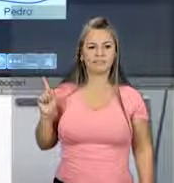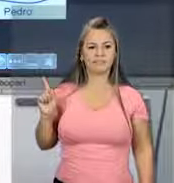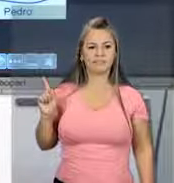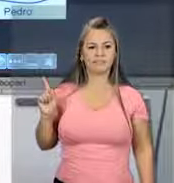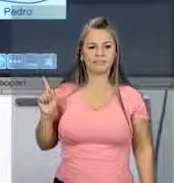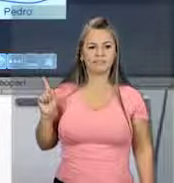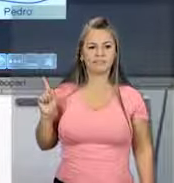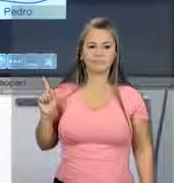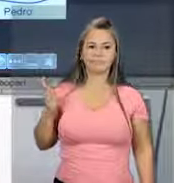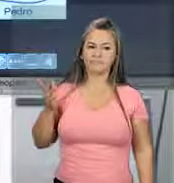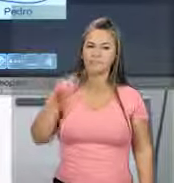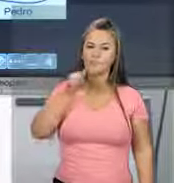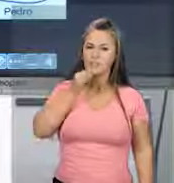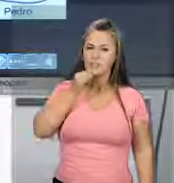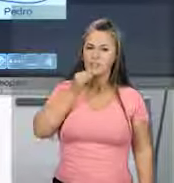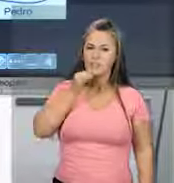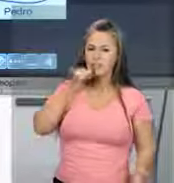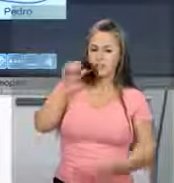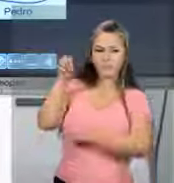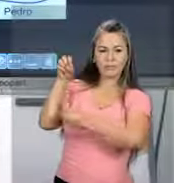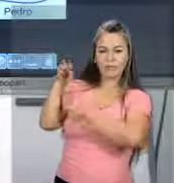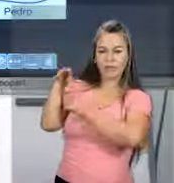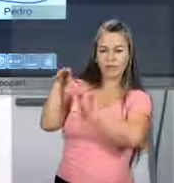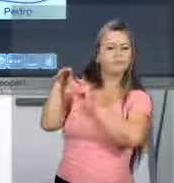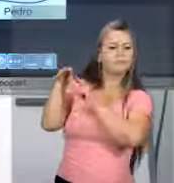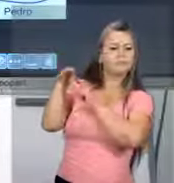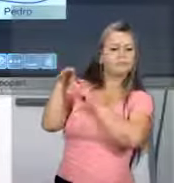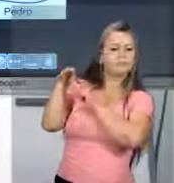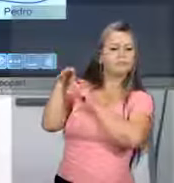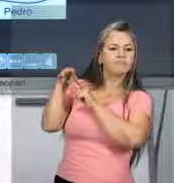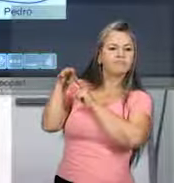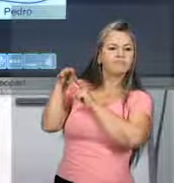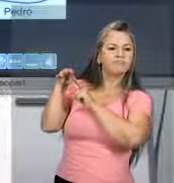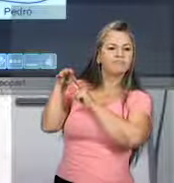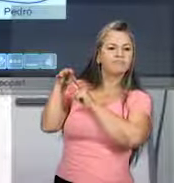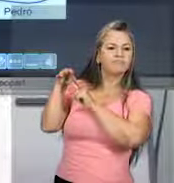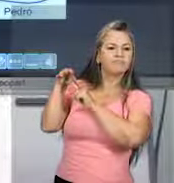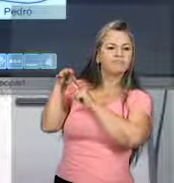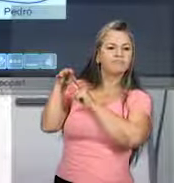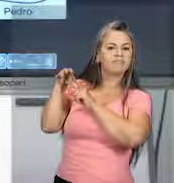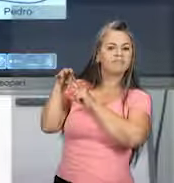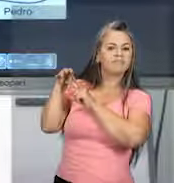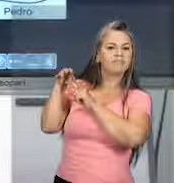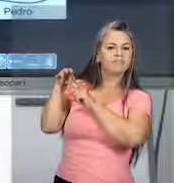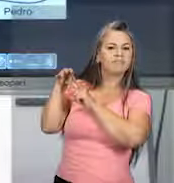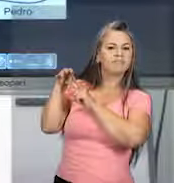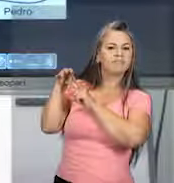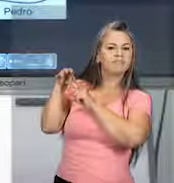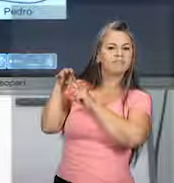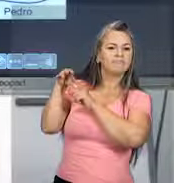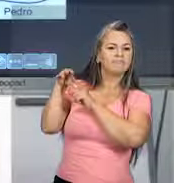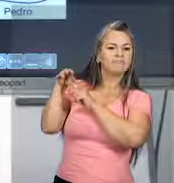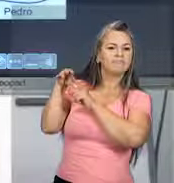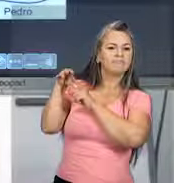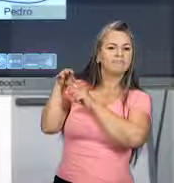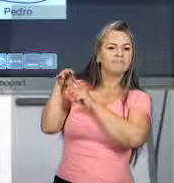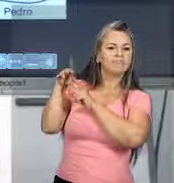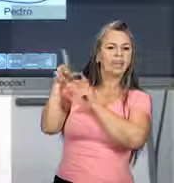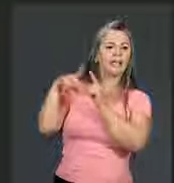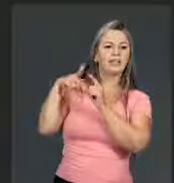No caso de uma pequena lâmpada deste modelo, as extremidades elas serão